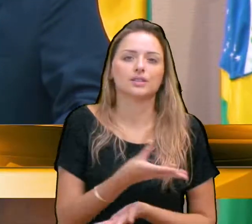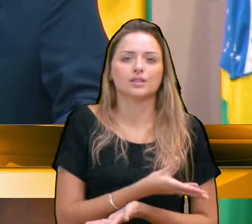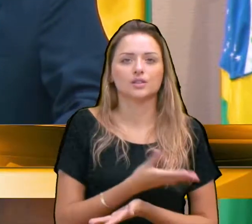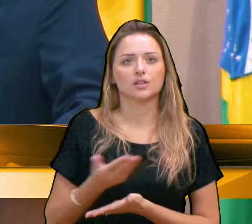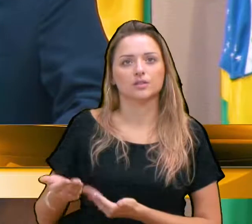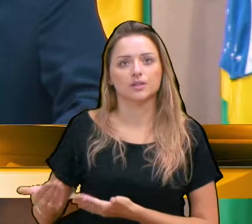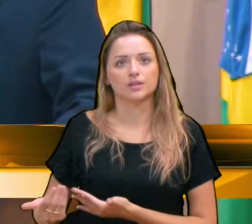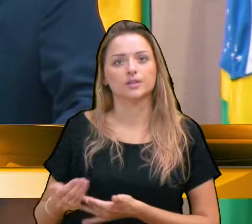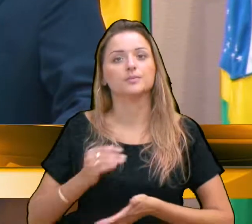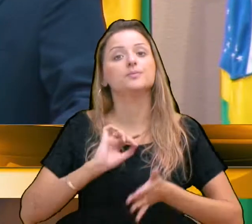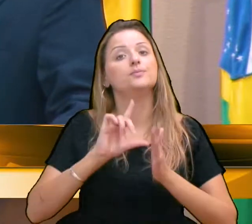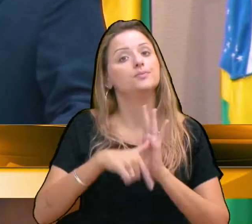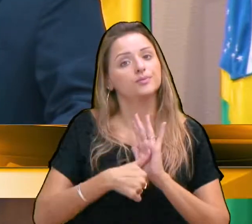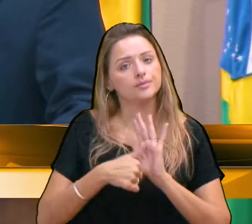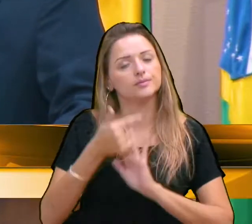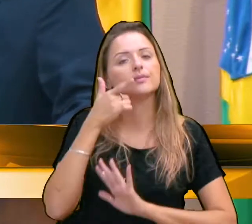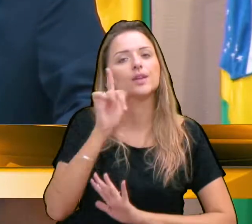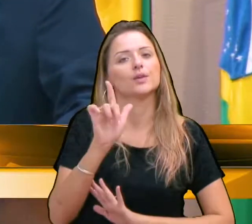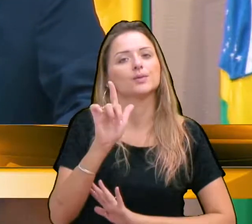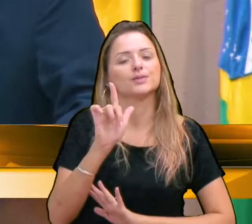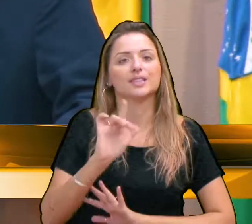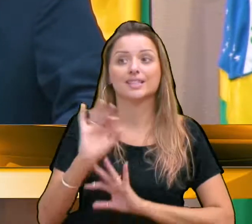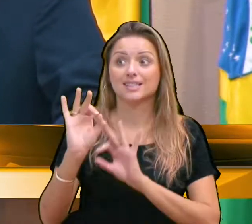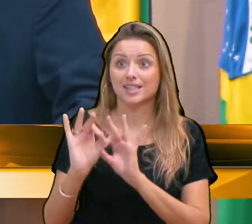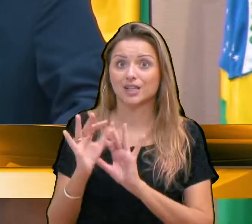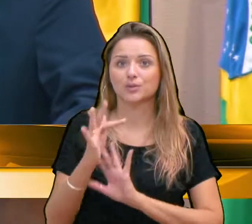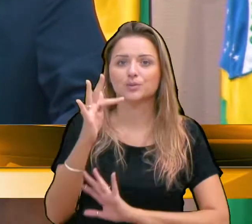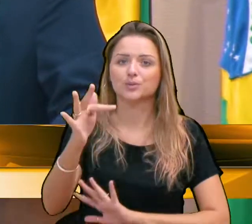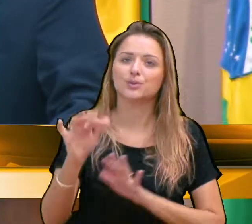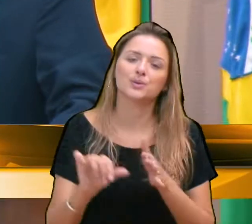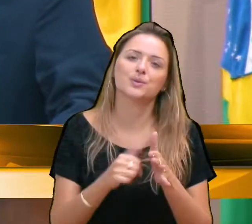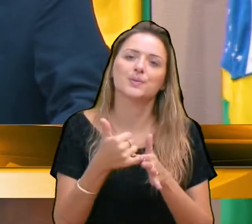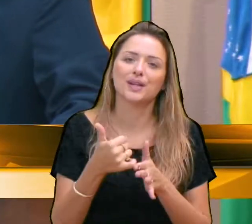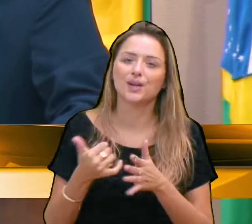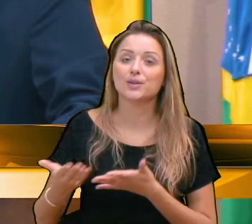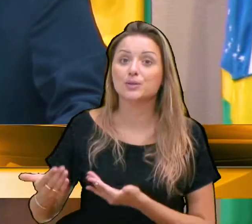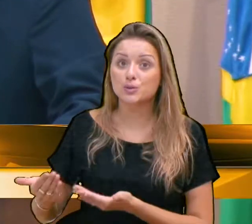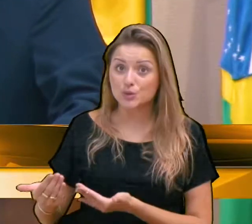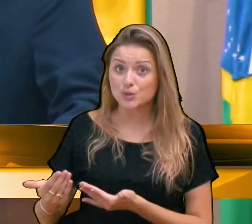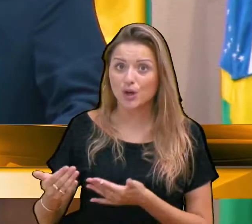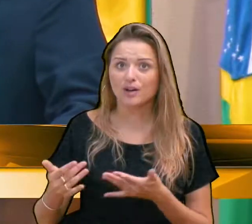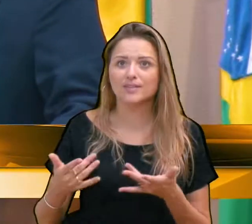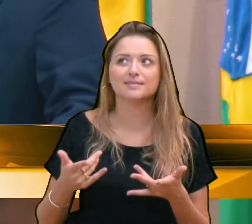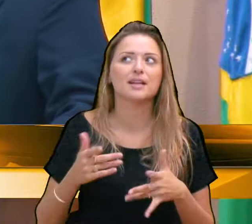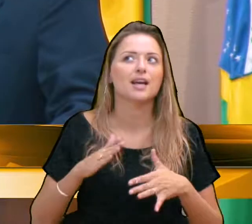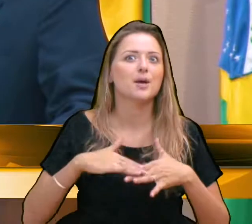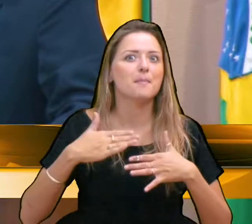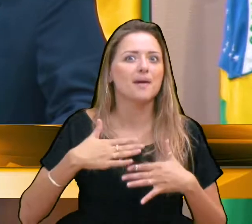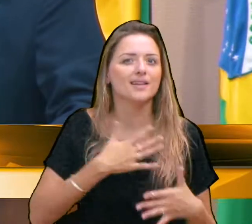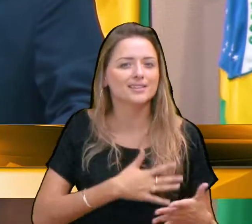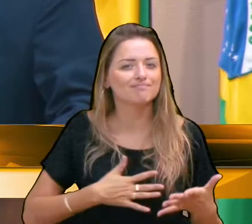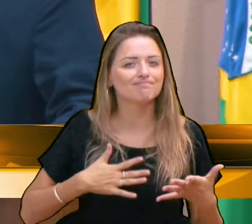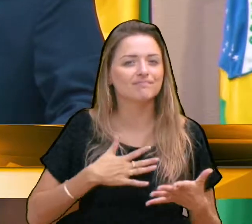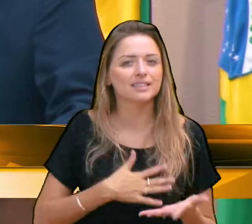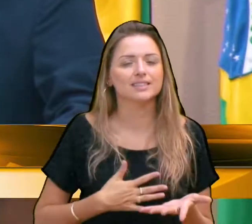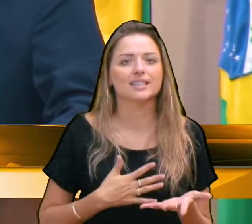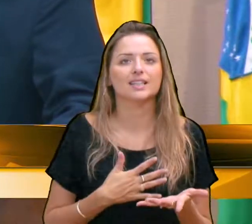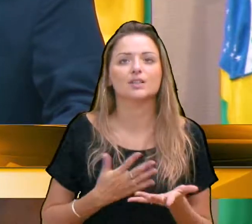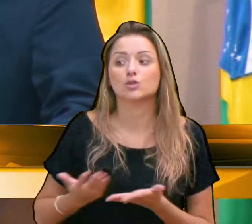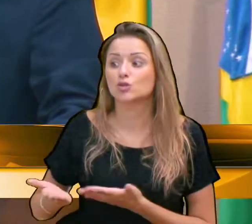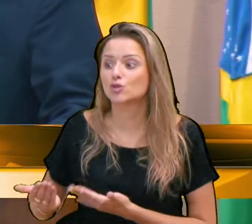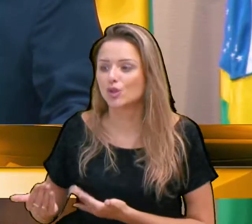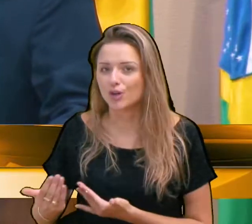a partir daí a gente vai, com certeza, vai ter um futuro melhor, uma juventude saudável, uma juventude que sim, vai ter